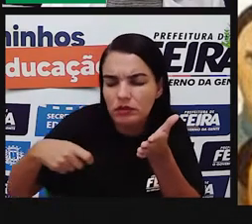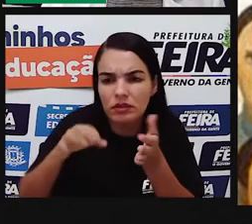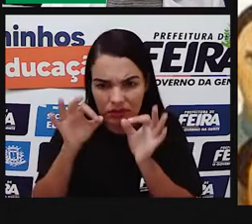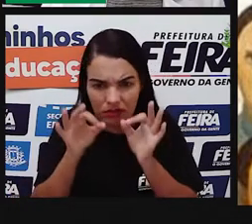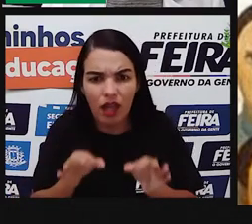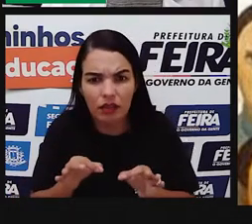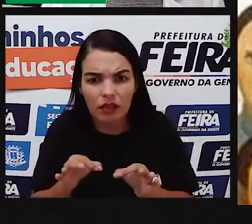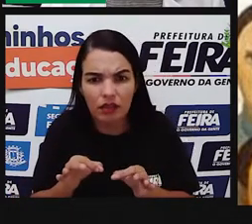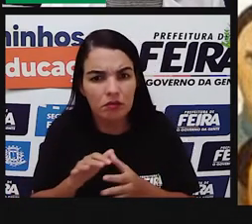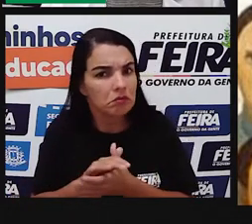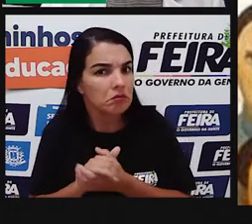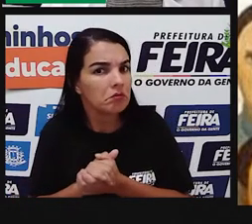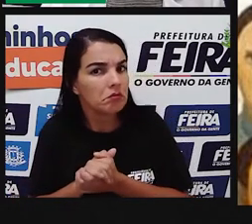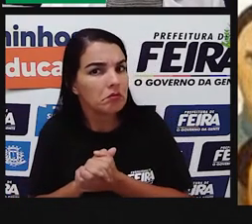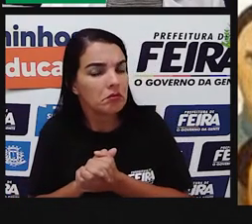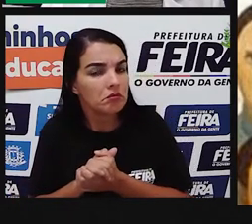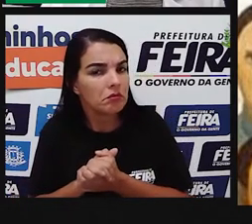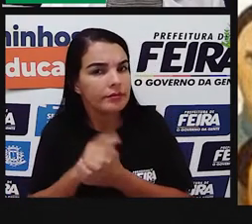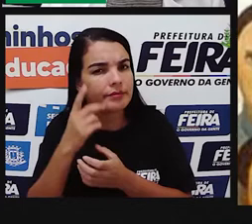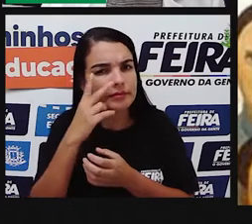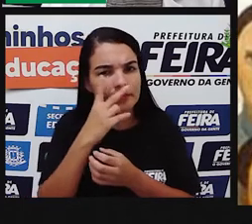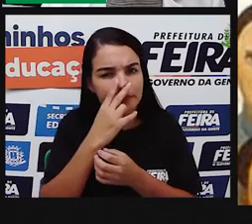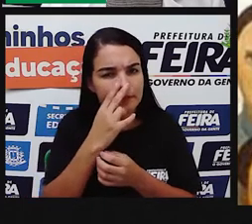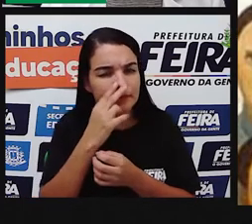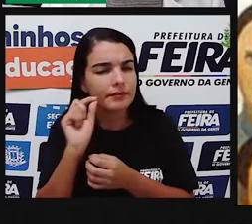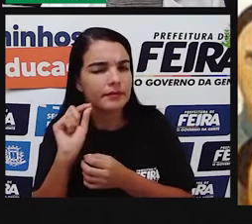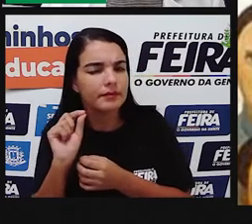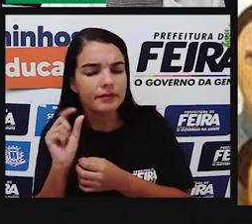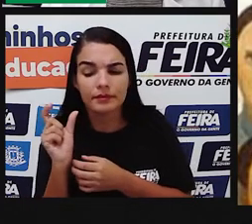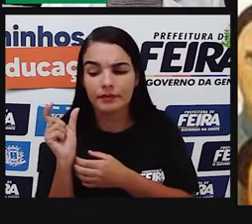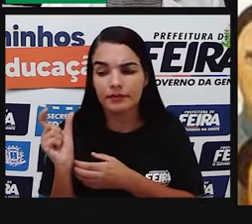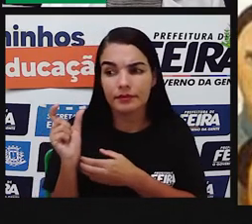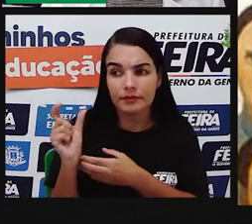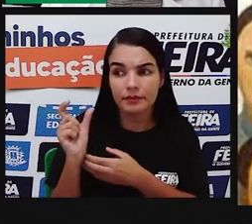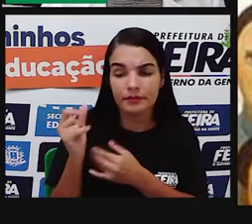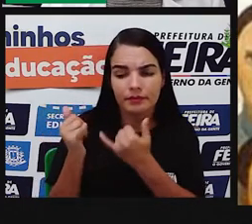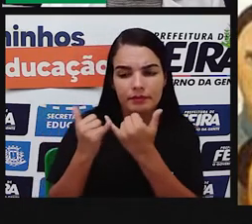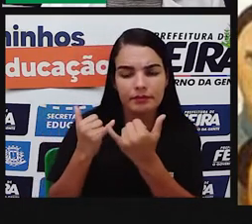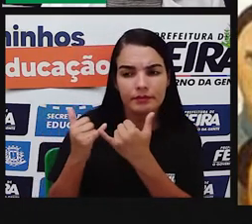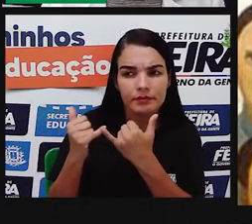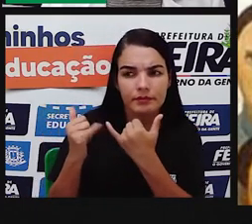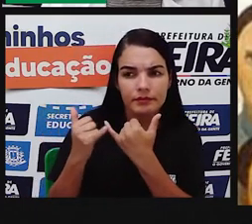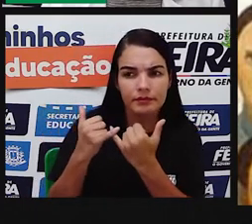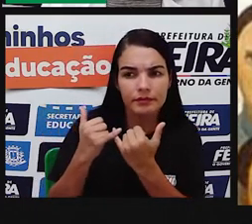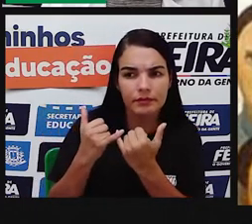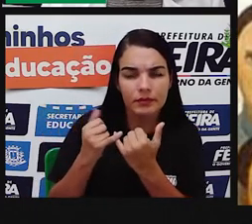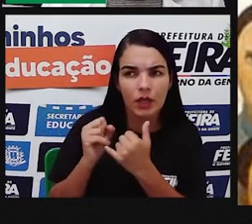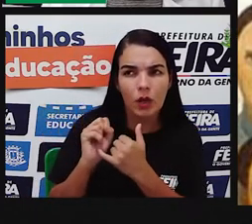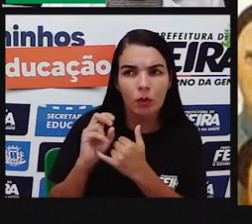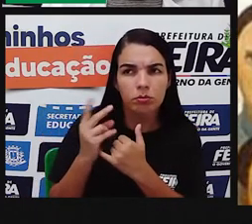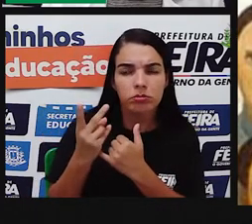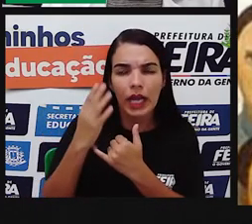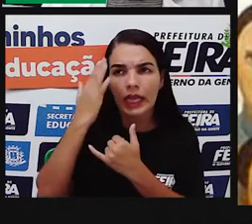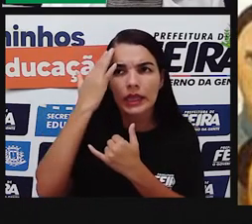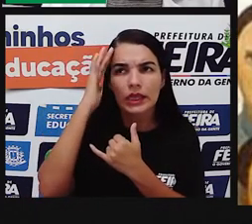Há palavras semelhantes ou há entendimento diferente de mesmas palavras?